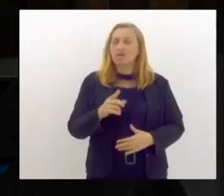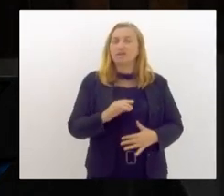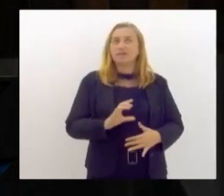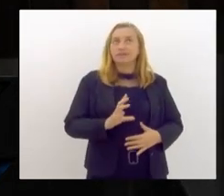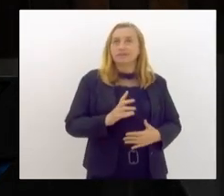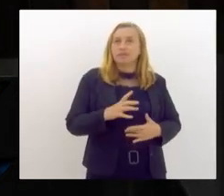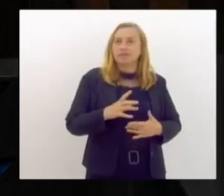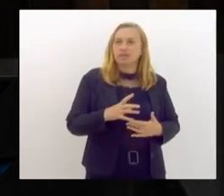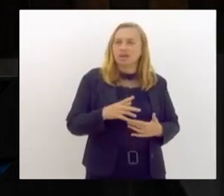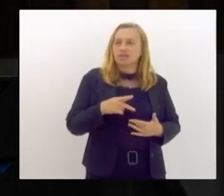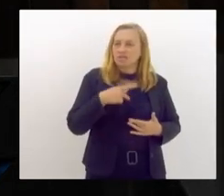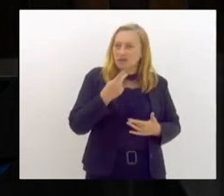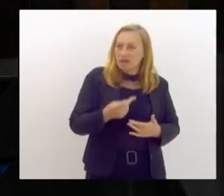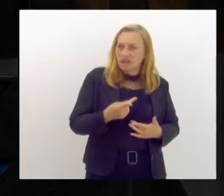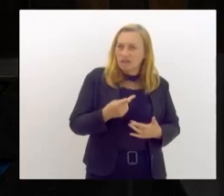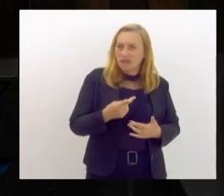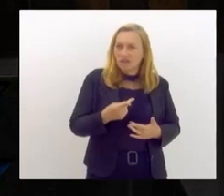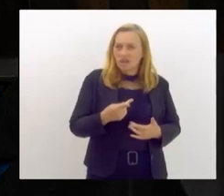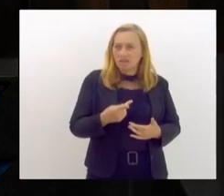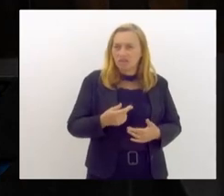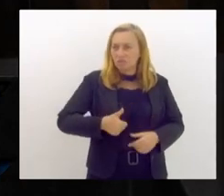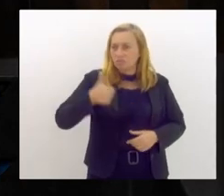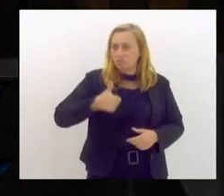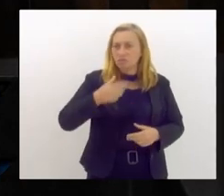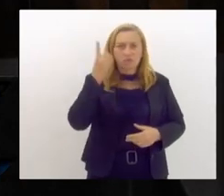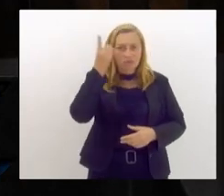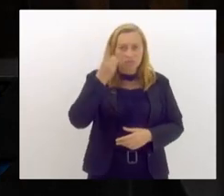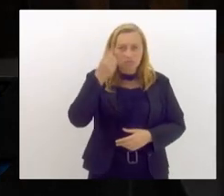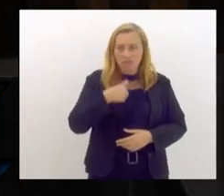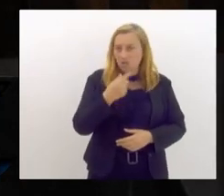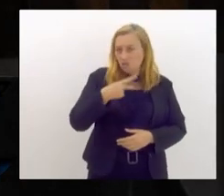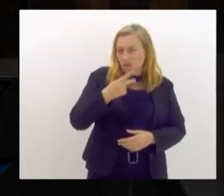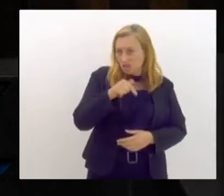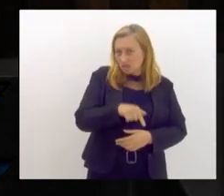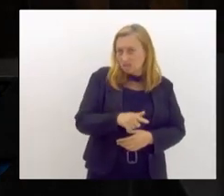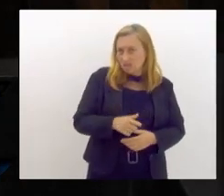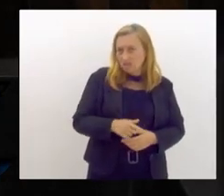ousadia de fazer menção. Eu fui o primeiro deputado que fiz menção aqui, porque ele não teve